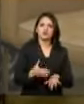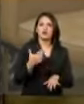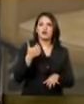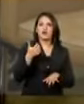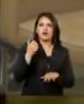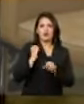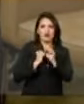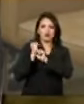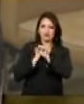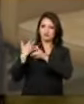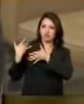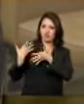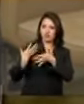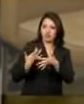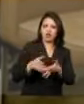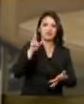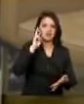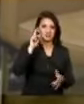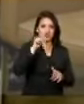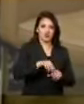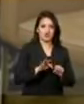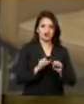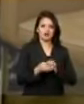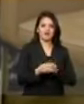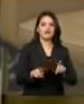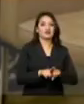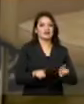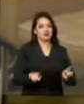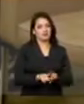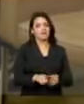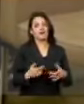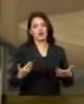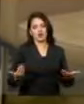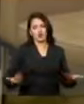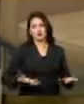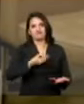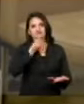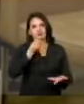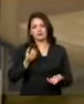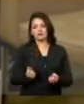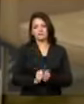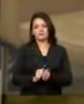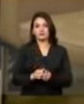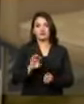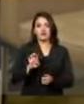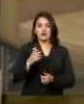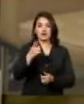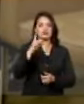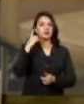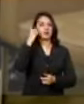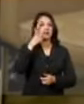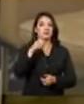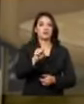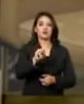dessa casa e, coincidentemente, hoje aqui também merecia estar presente, o ex-deputado Sigmaringa Seixas.